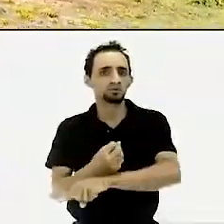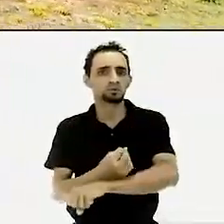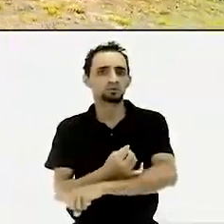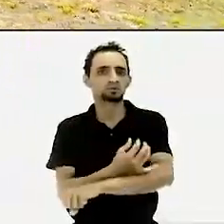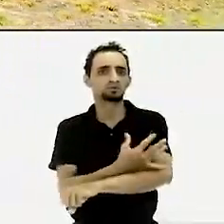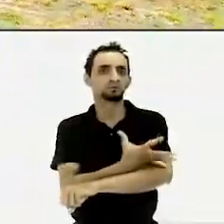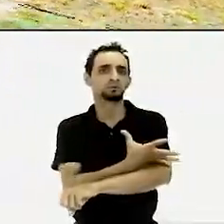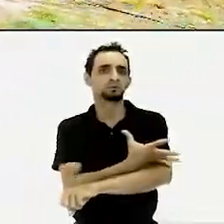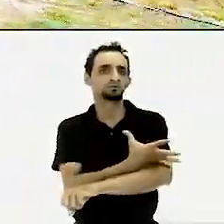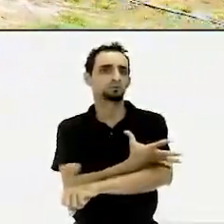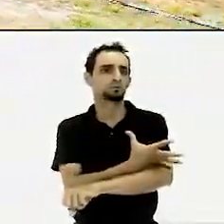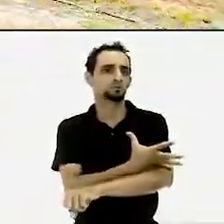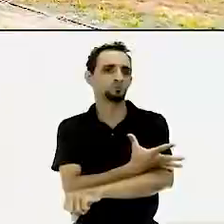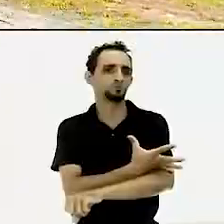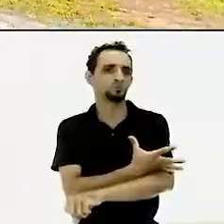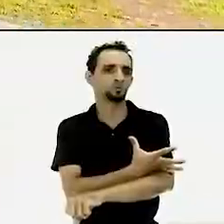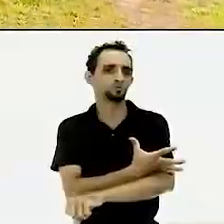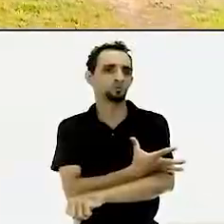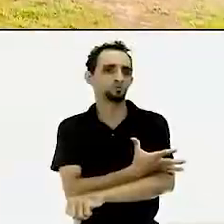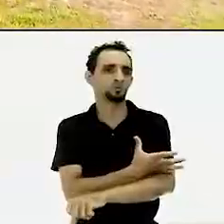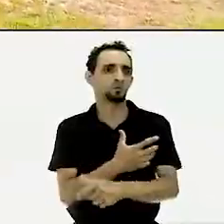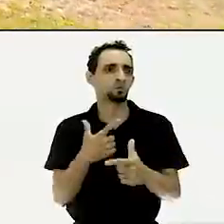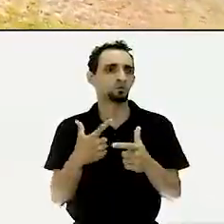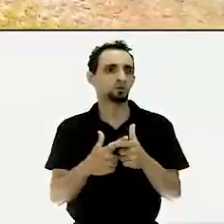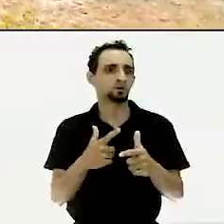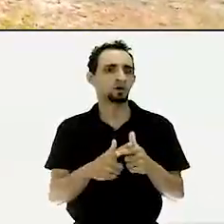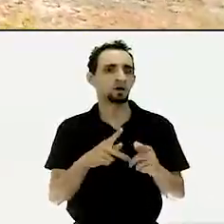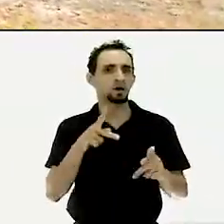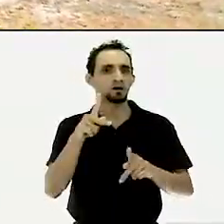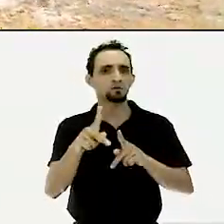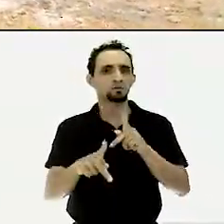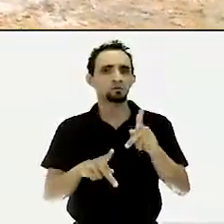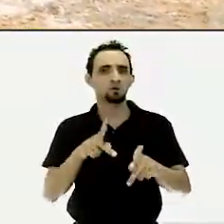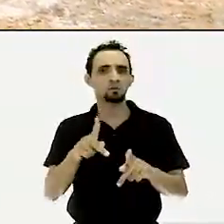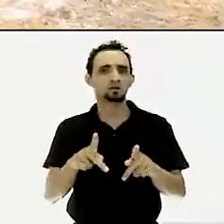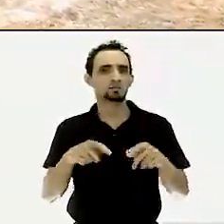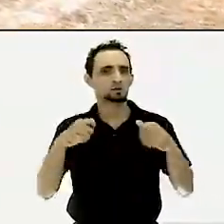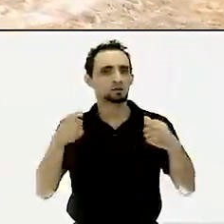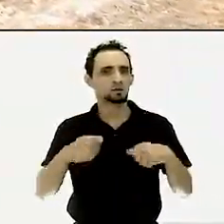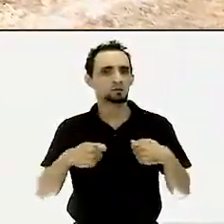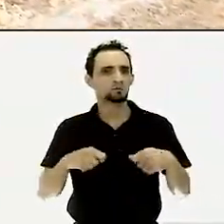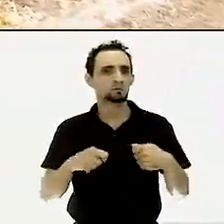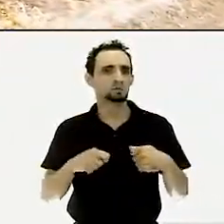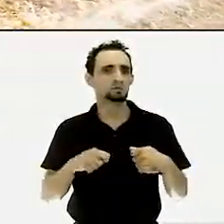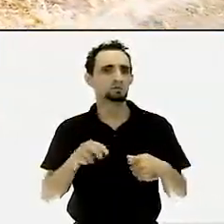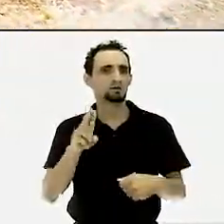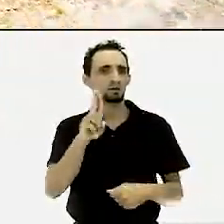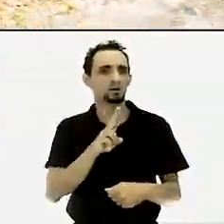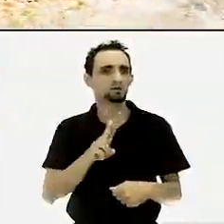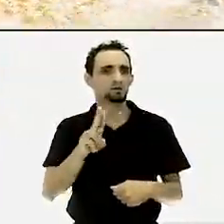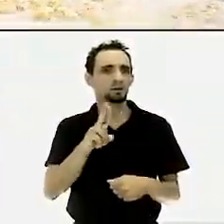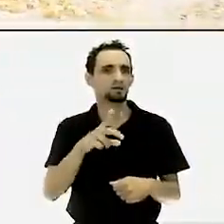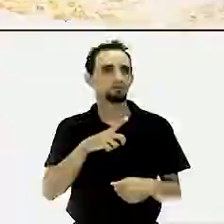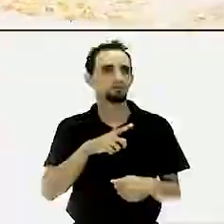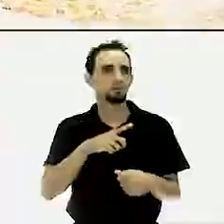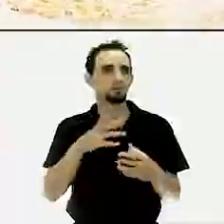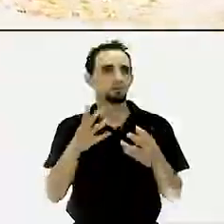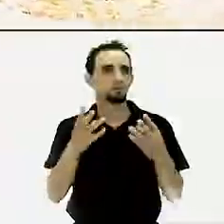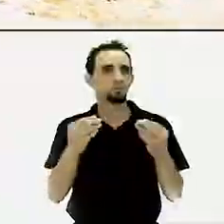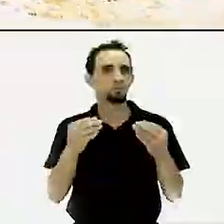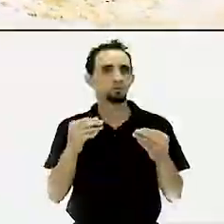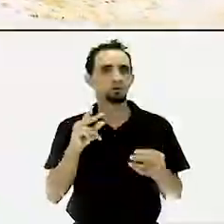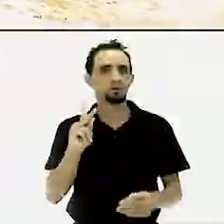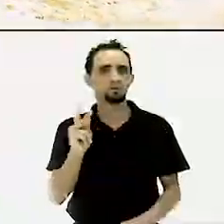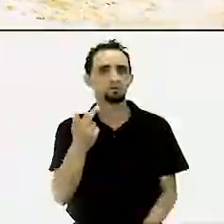o respeito dessa casa, da população, e por isso que merece essa honra que nós estamos fazendo para ele